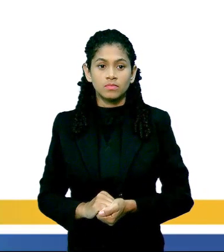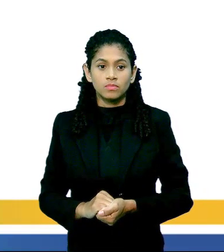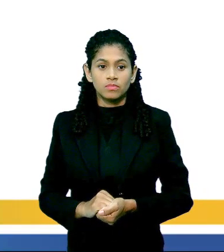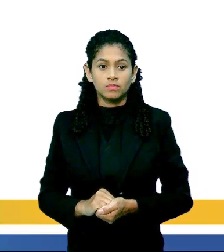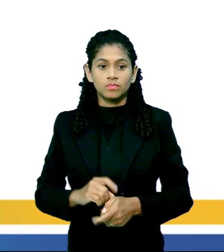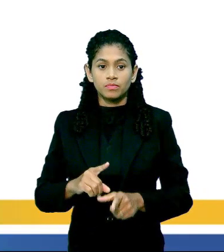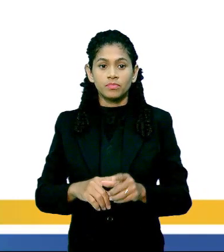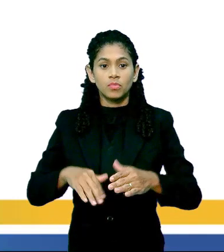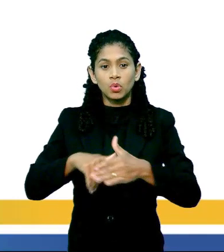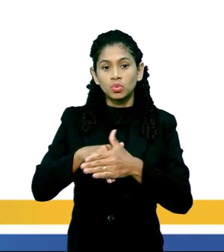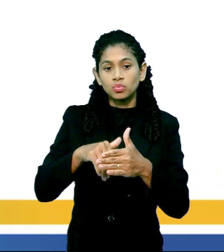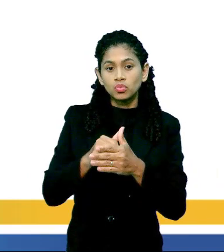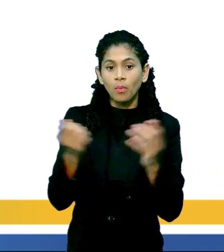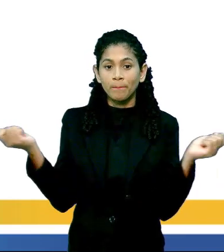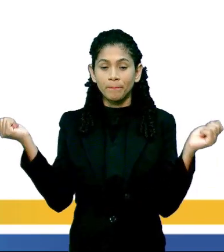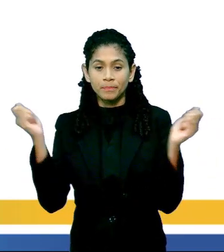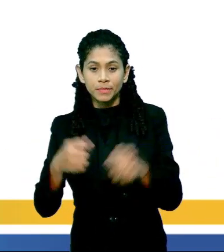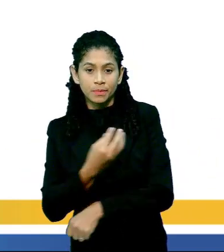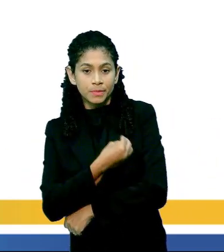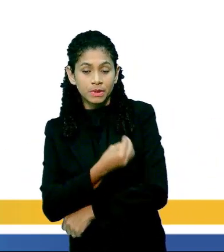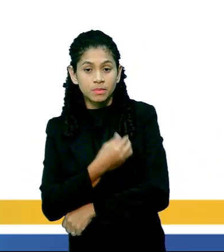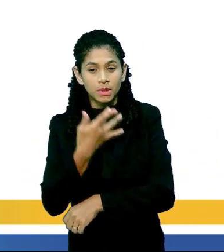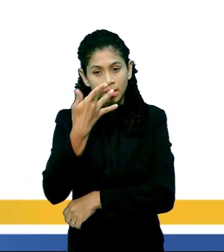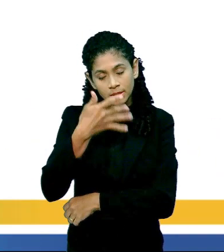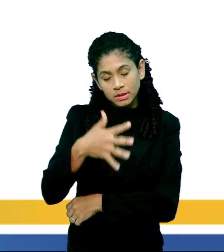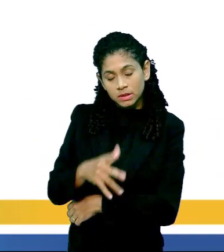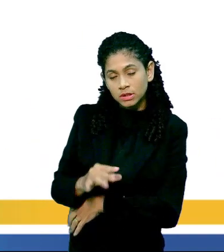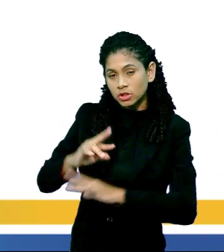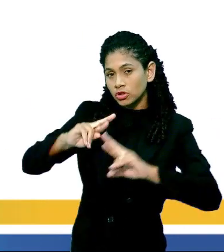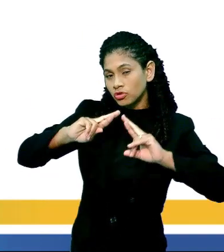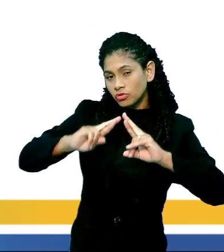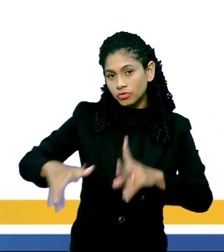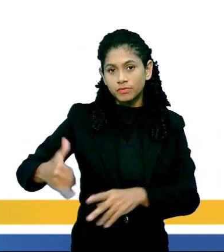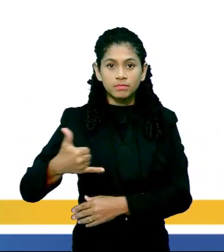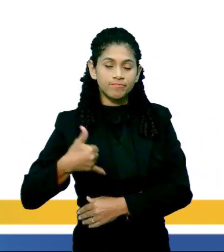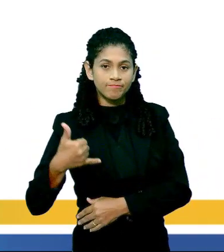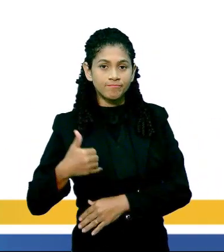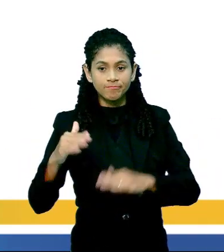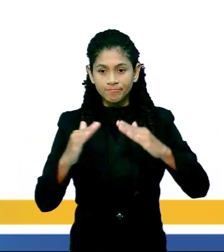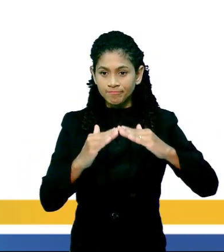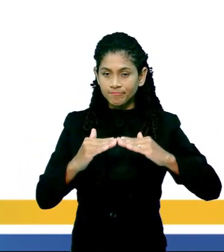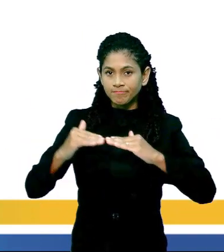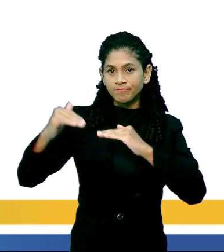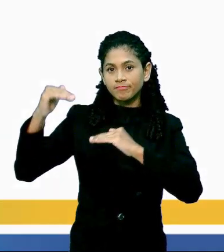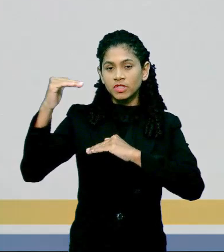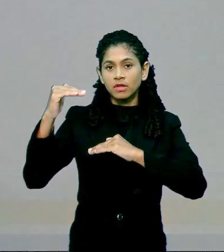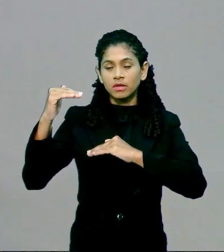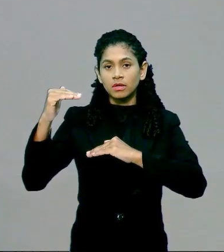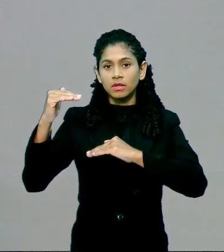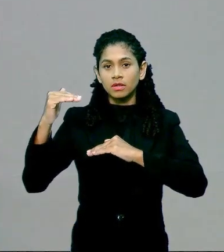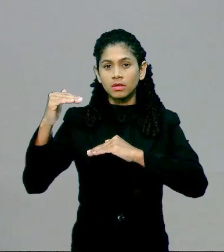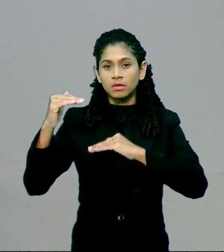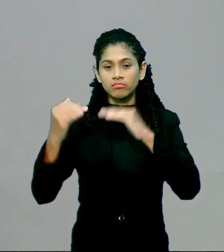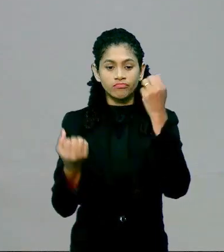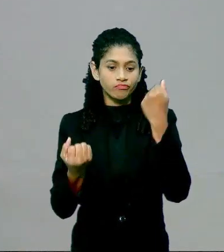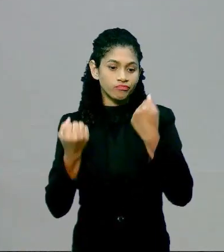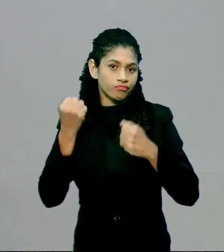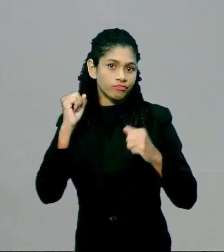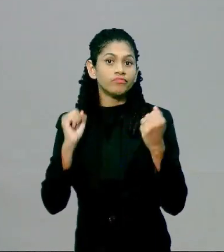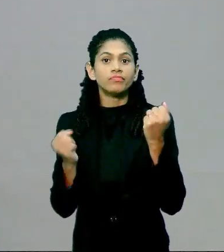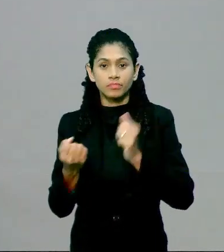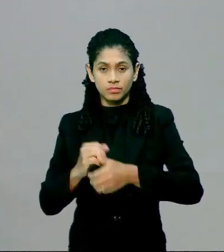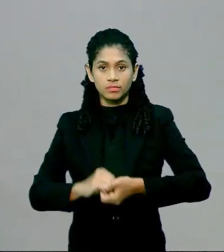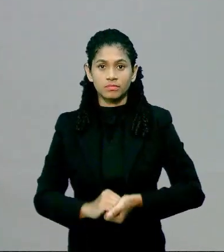O jogo possibilita a participação de crianças de diferentes idades e níveis de habilidade motora. Calma aí, o jogo